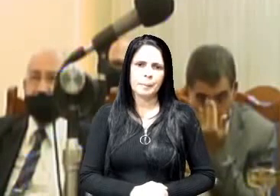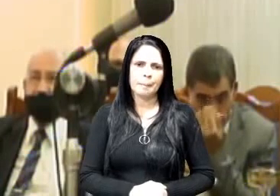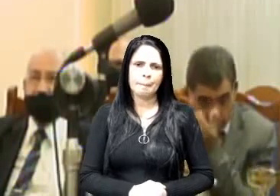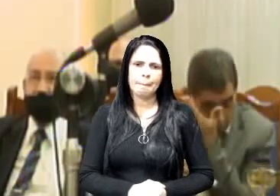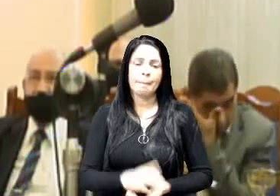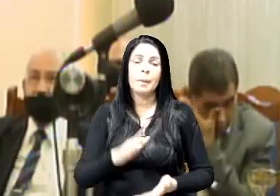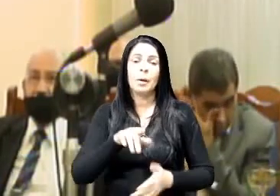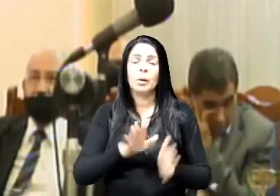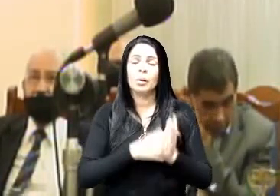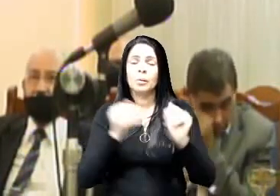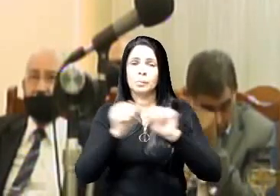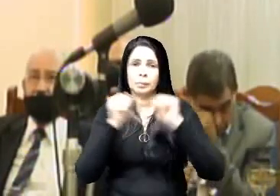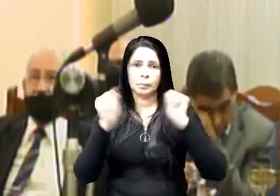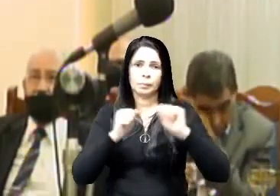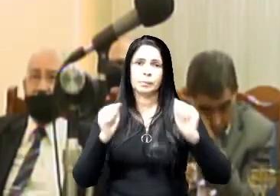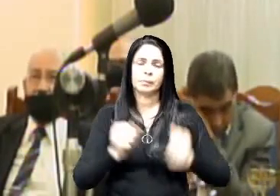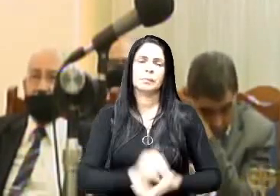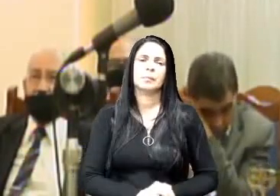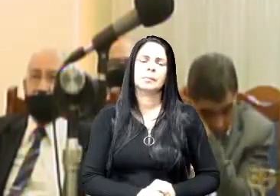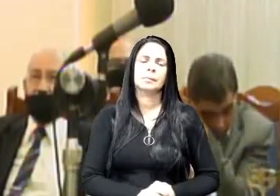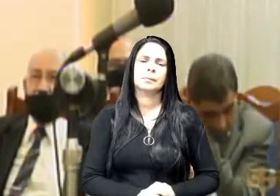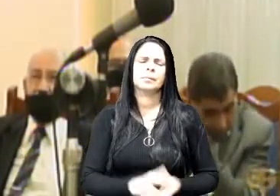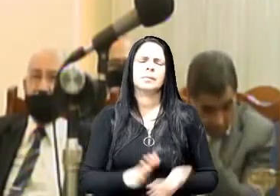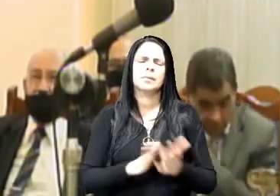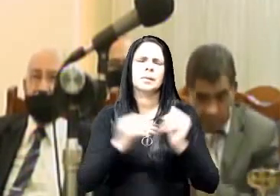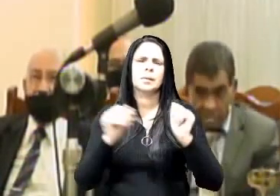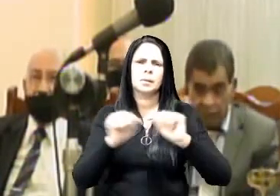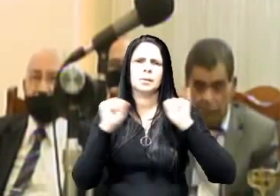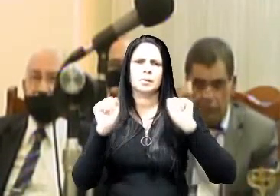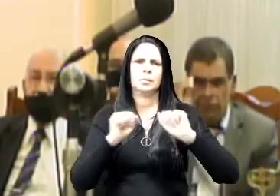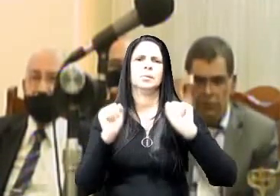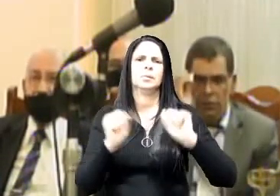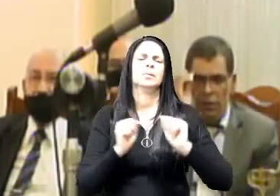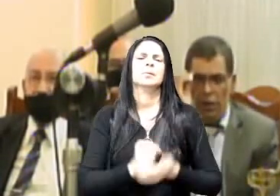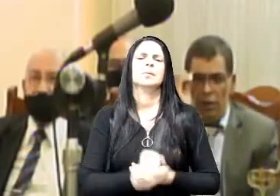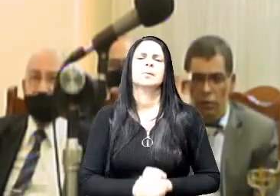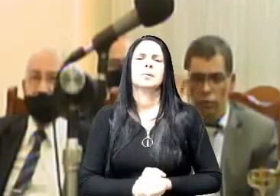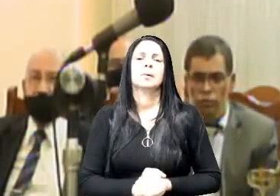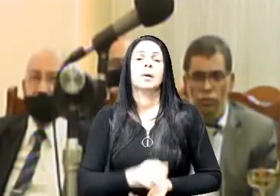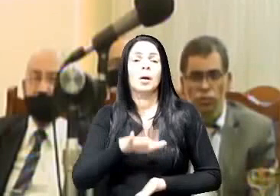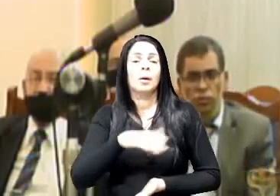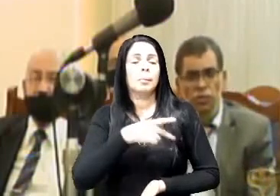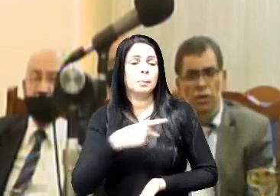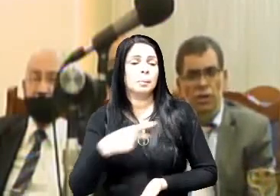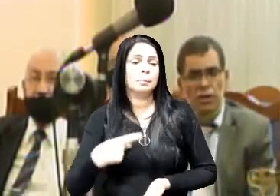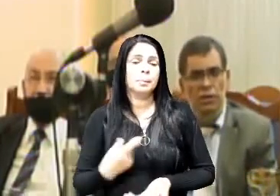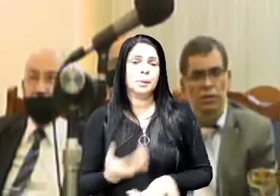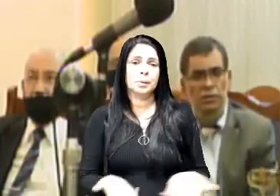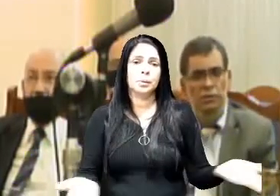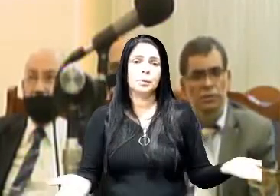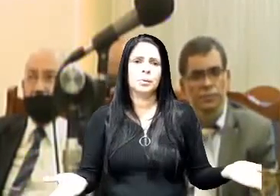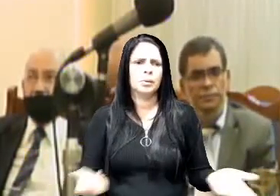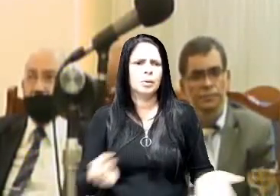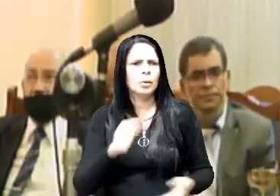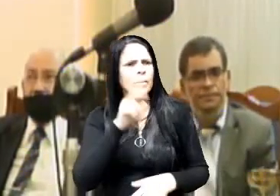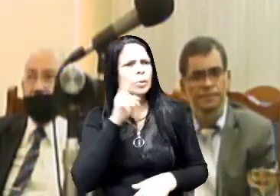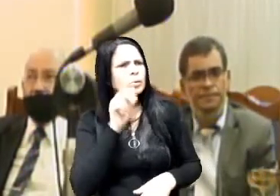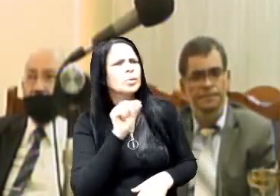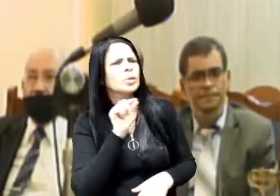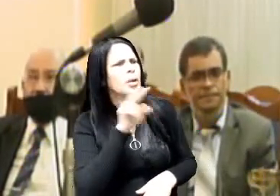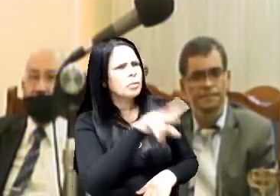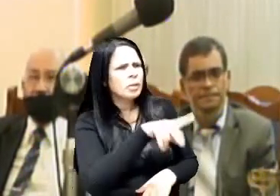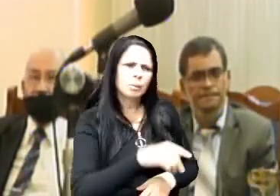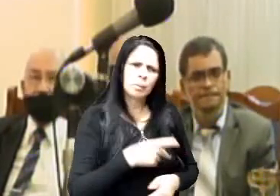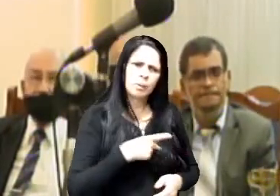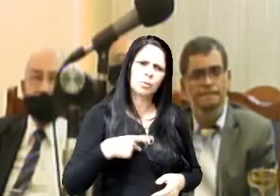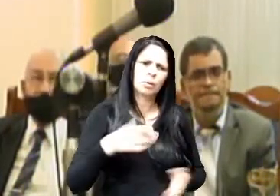Oh, aleluia. Oh, aleluia. Pastor, o que é que o senhor está vendo essa